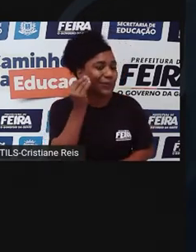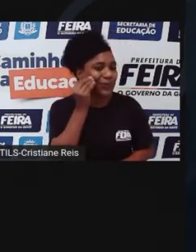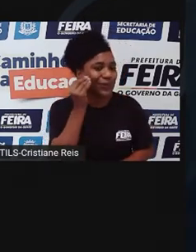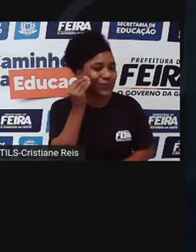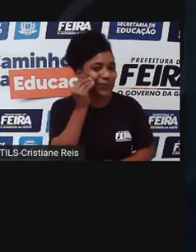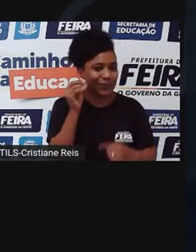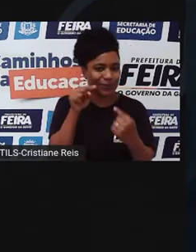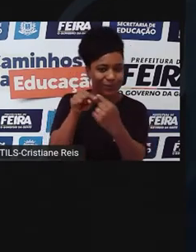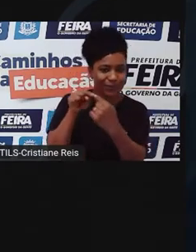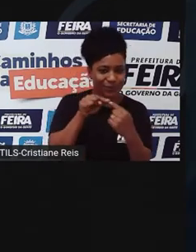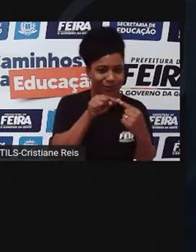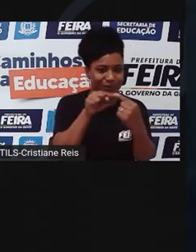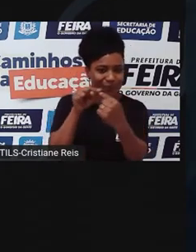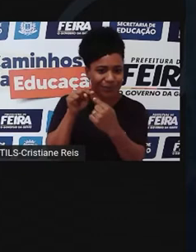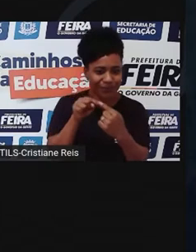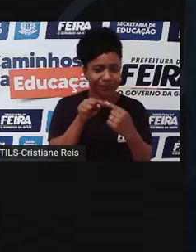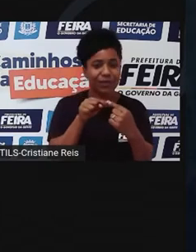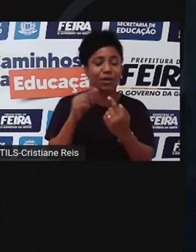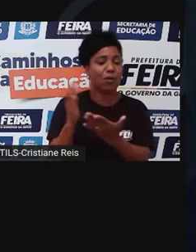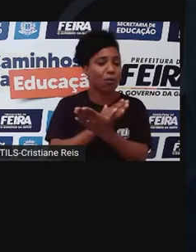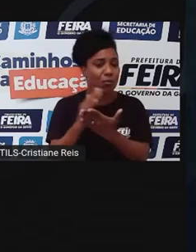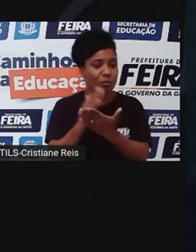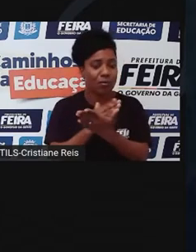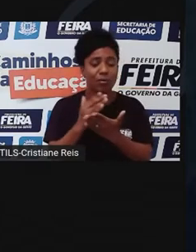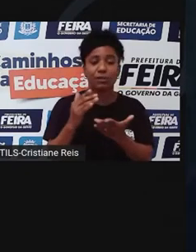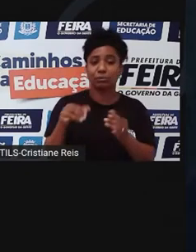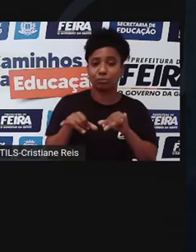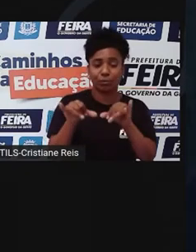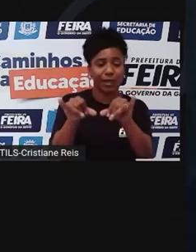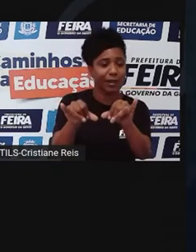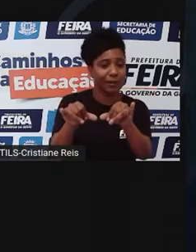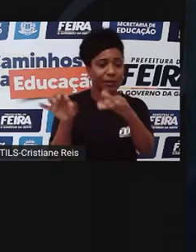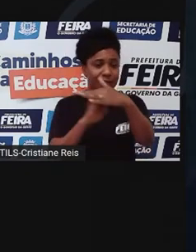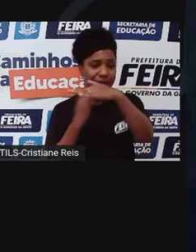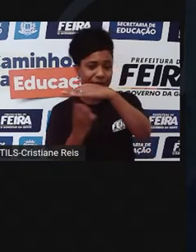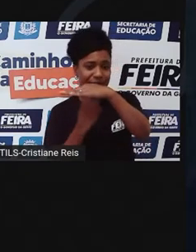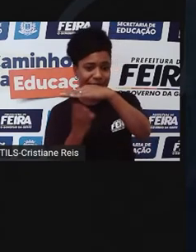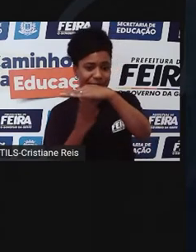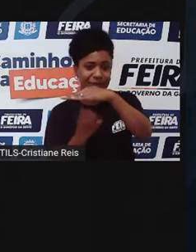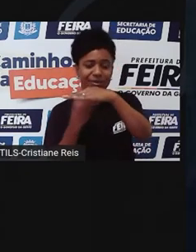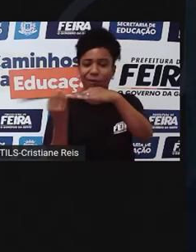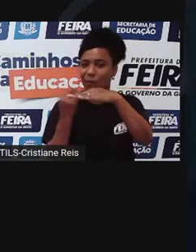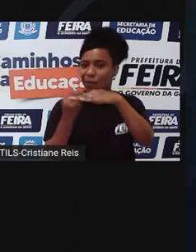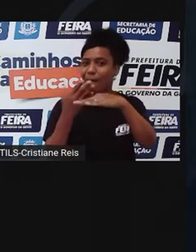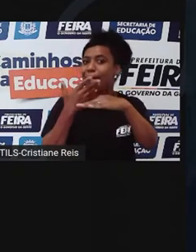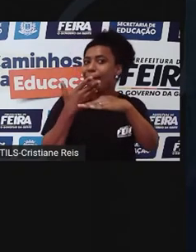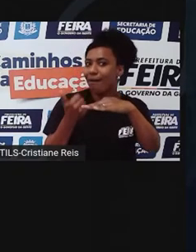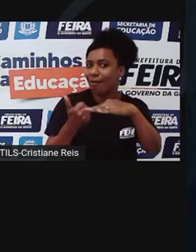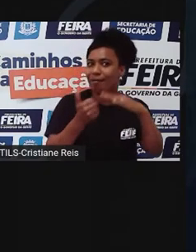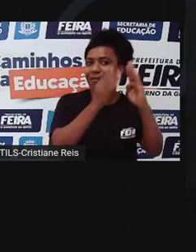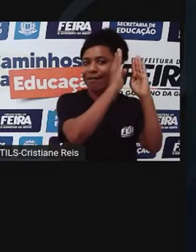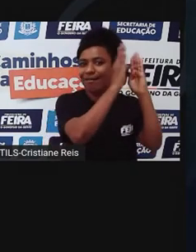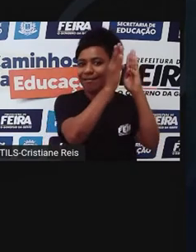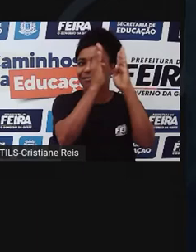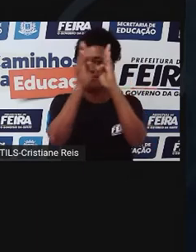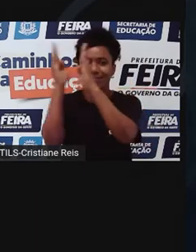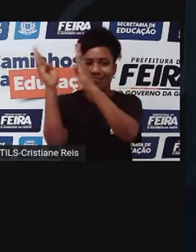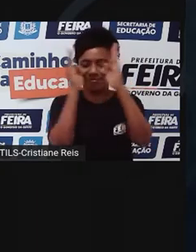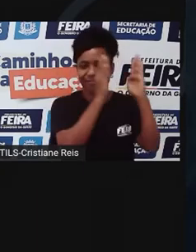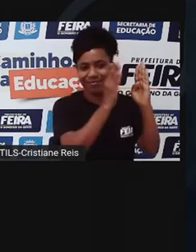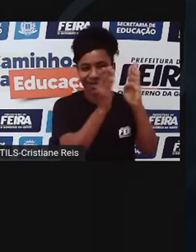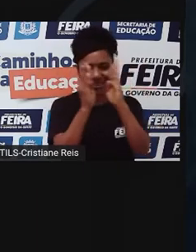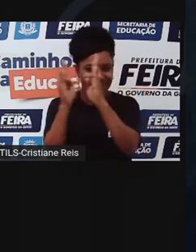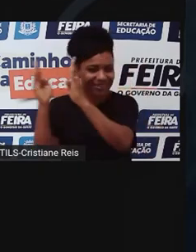mais. Foi assim que empresas de cereais aprenderam onde colocar embalagem, em prateleiras, na altura das crianças, com o personagem olhando